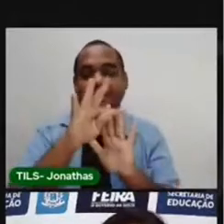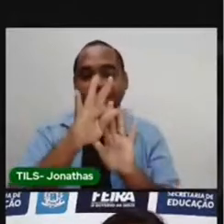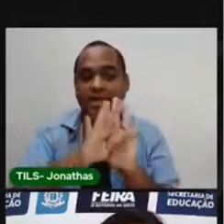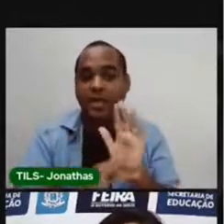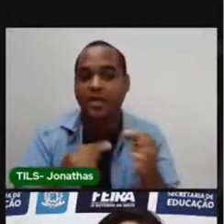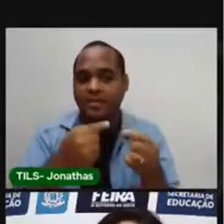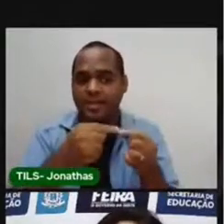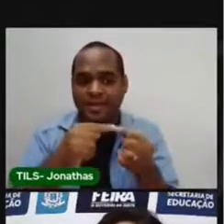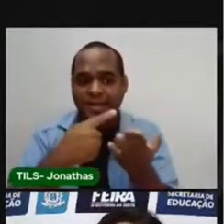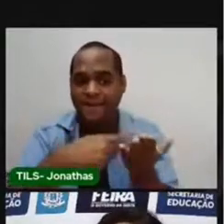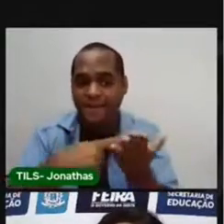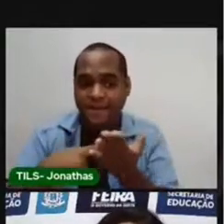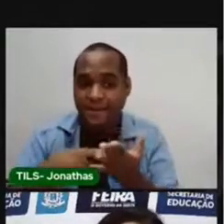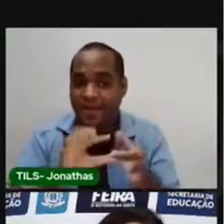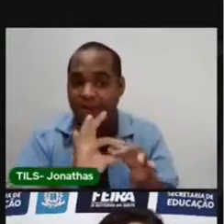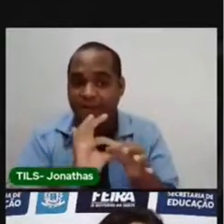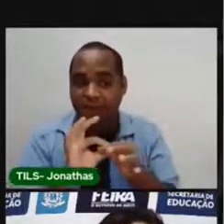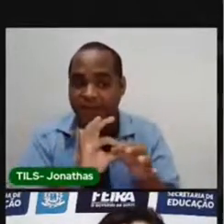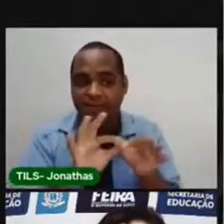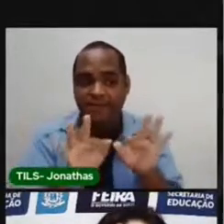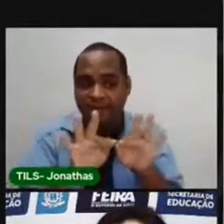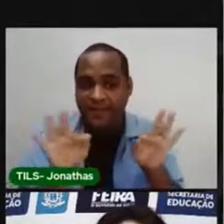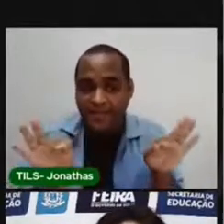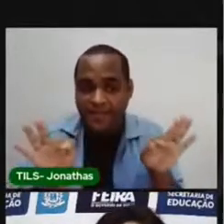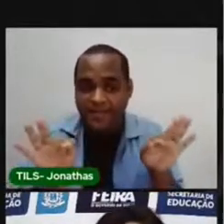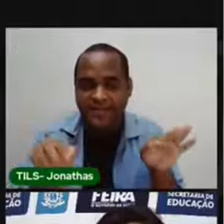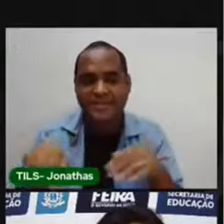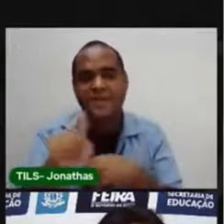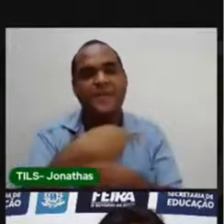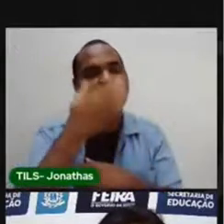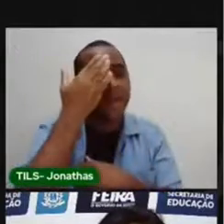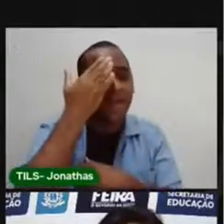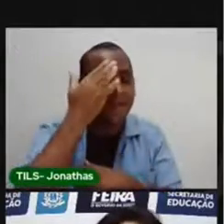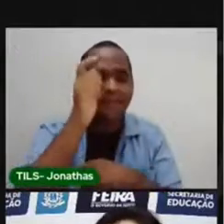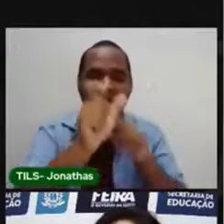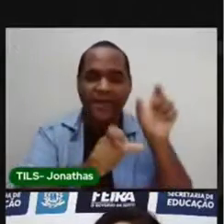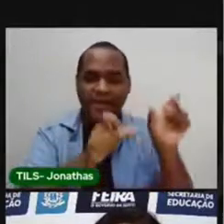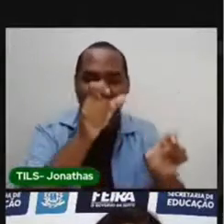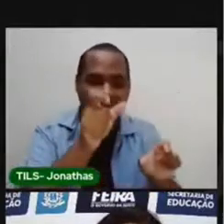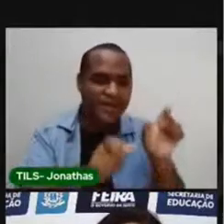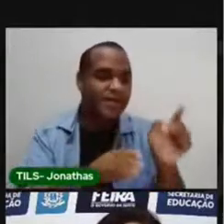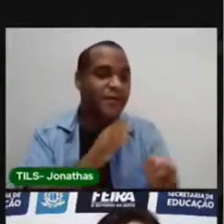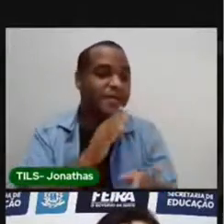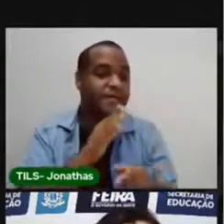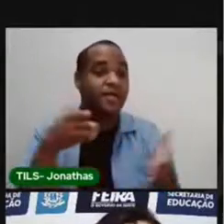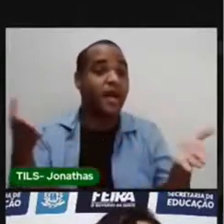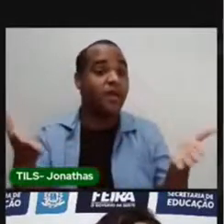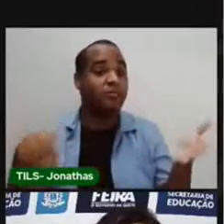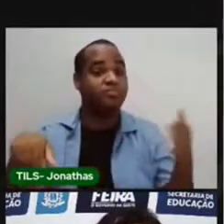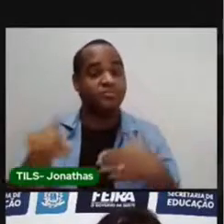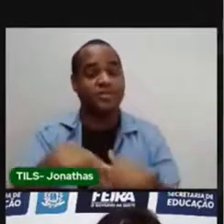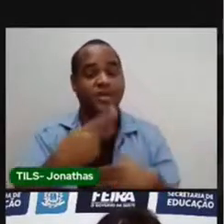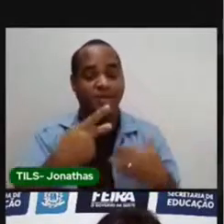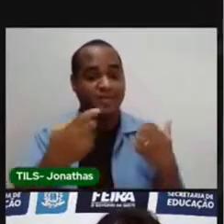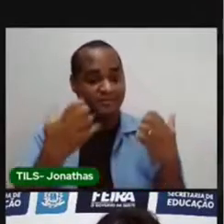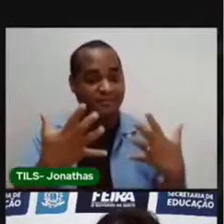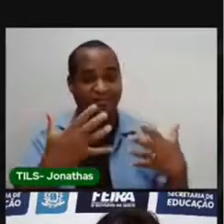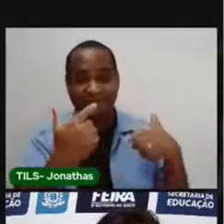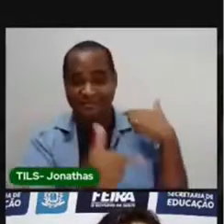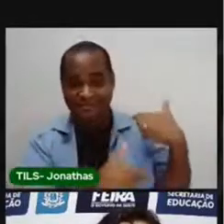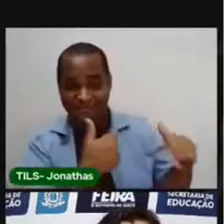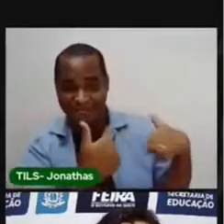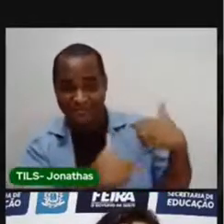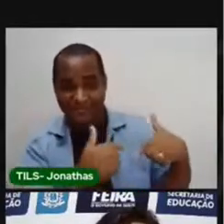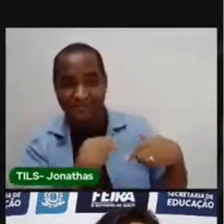uma parrenda, eu sei que você já sabe todas as características, mas agora nós não vamos